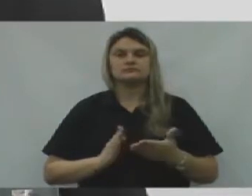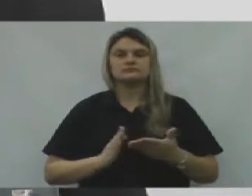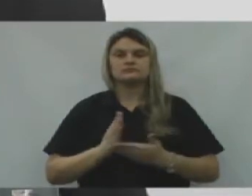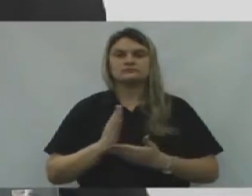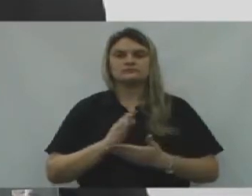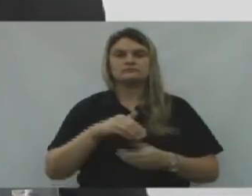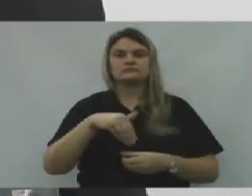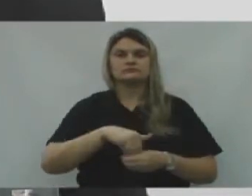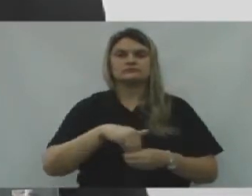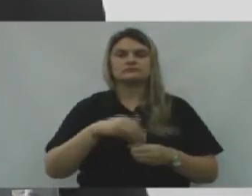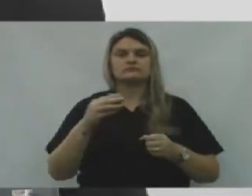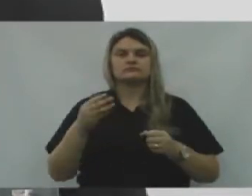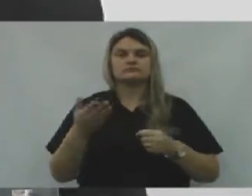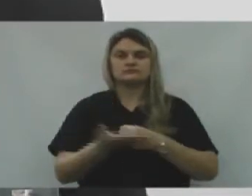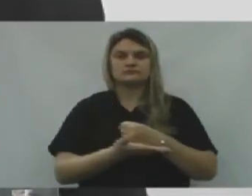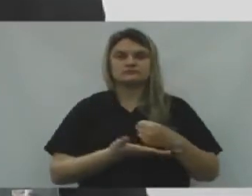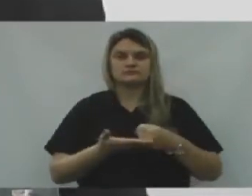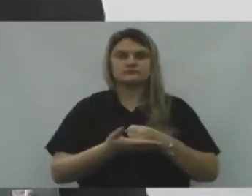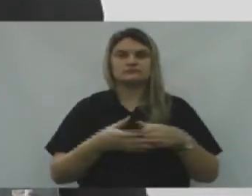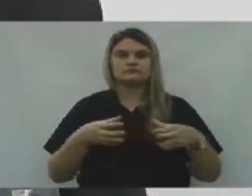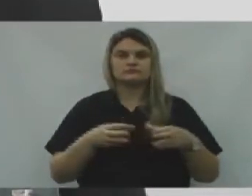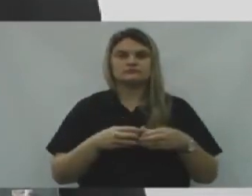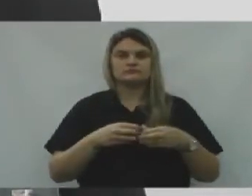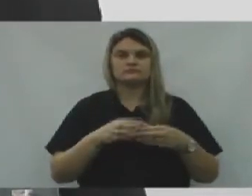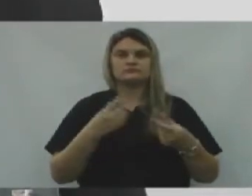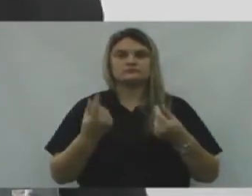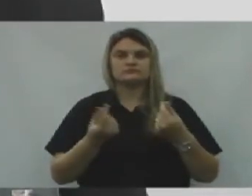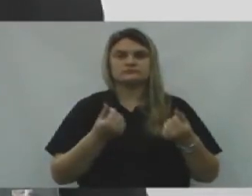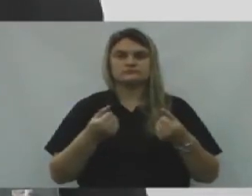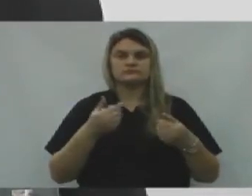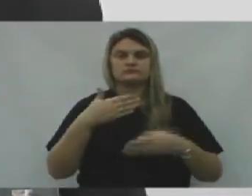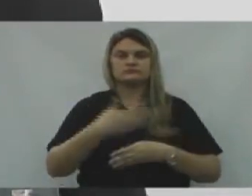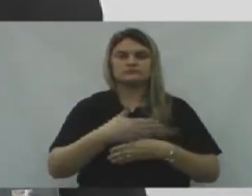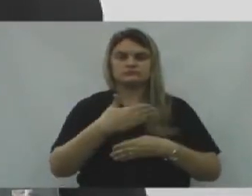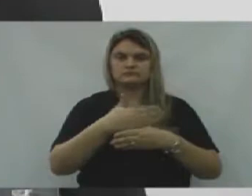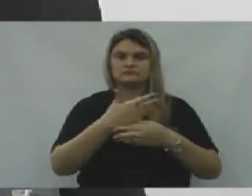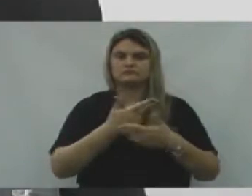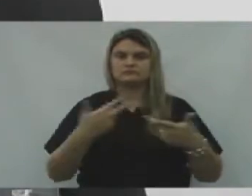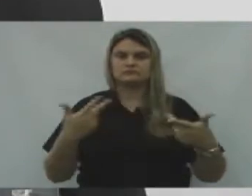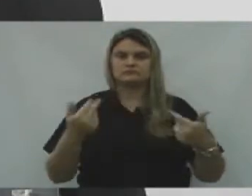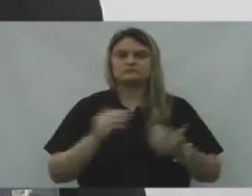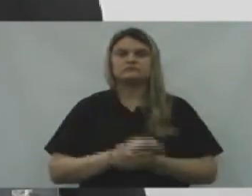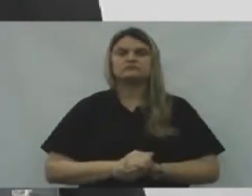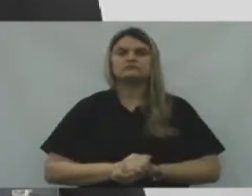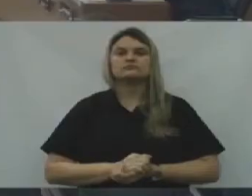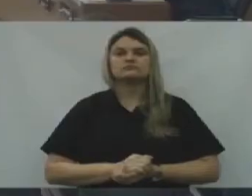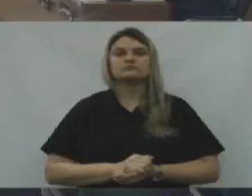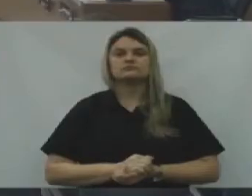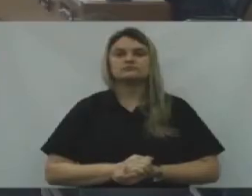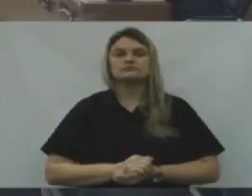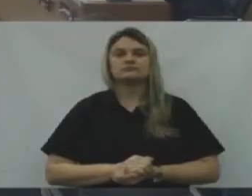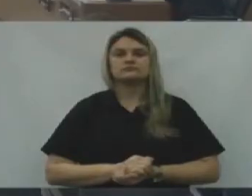Aprovado, Votação do parecer fundamentado Da Comissão de Finanças, Orçamento e Patrimônio.